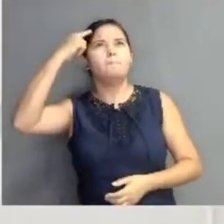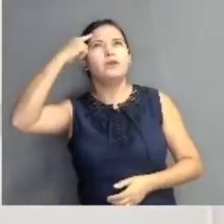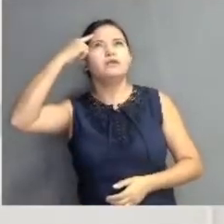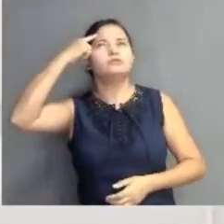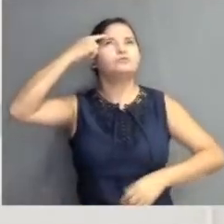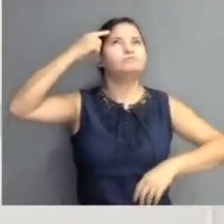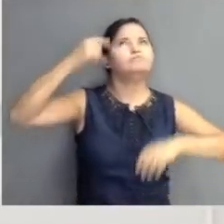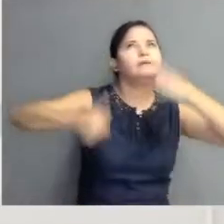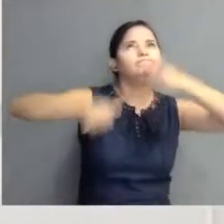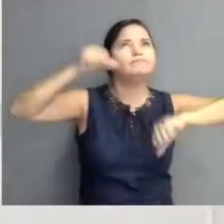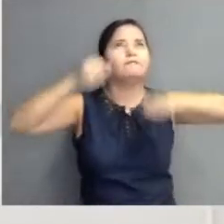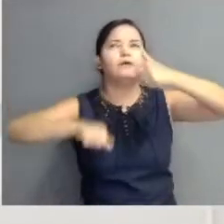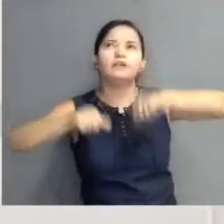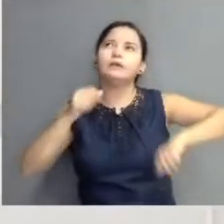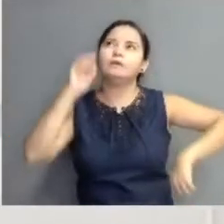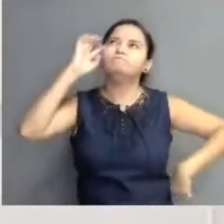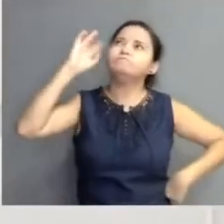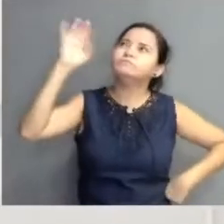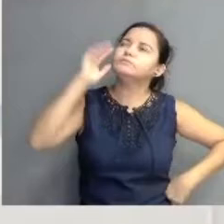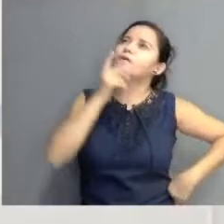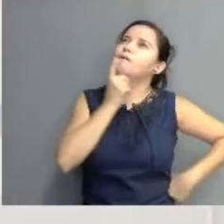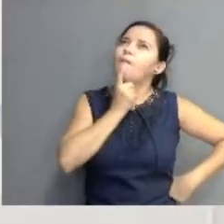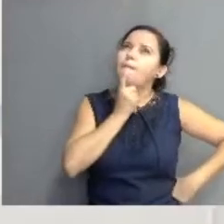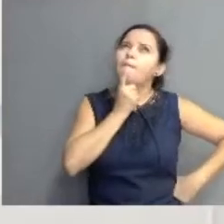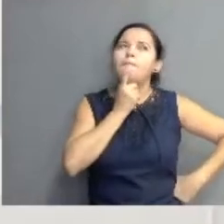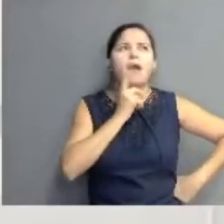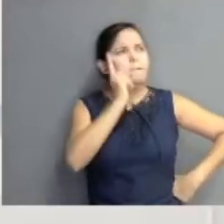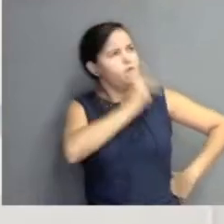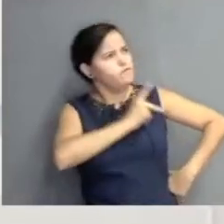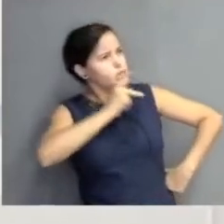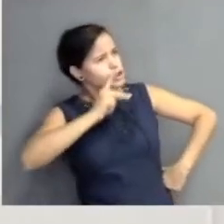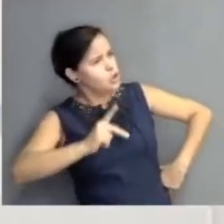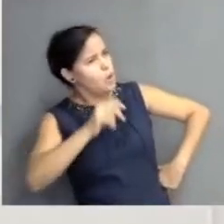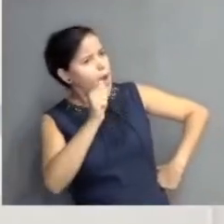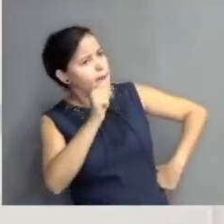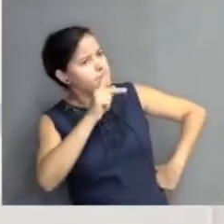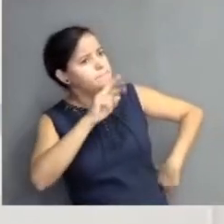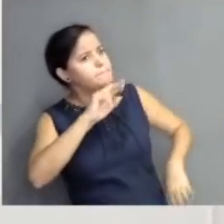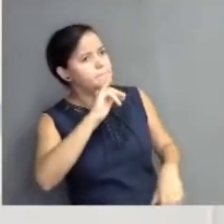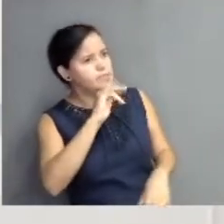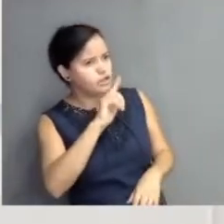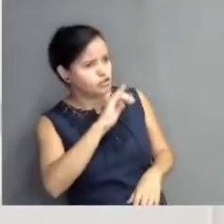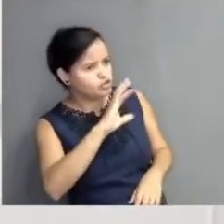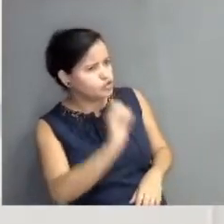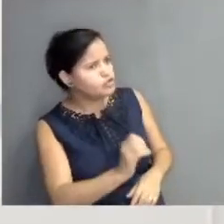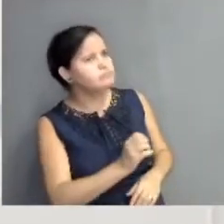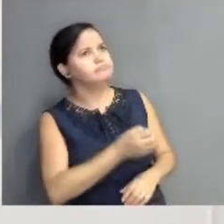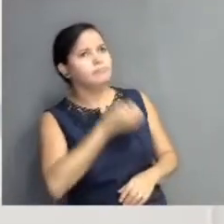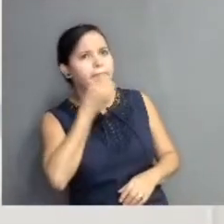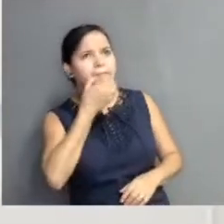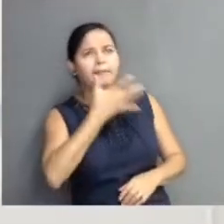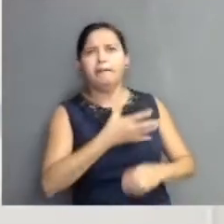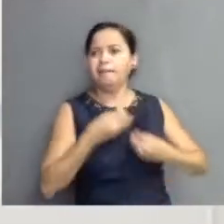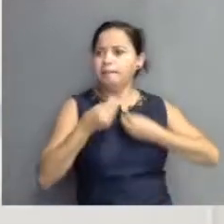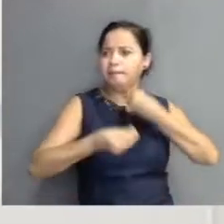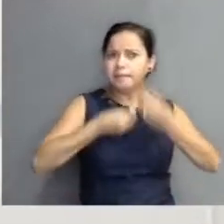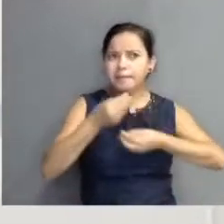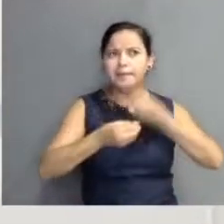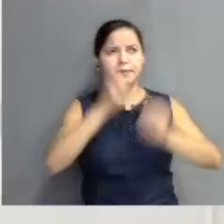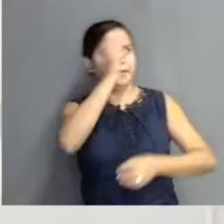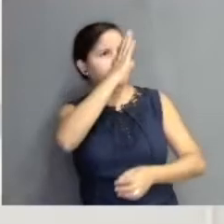aqui, muitos podem estar pensando assim, poxa, Prígio, que coisa boa. Quer dizer que o Brasil já tem um percentual até interessante desse aterro,